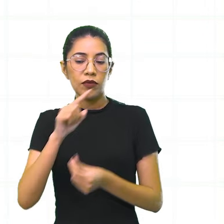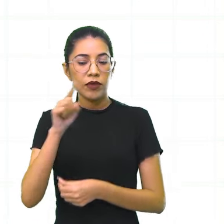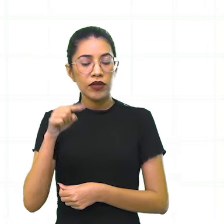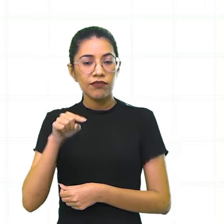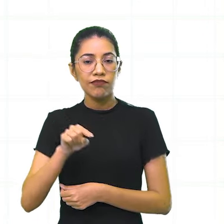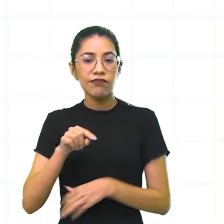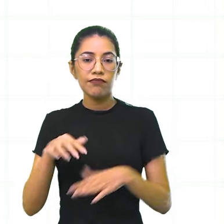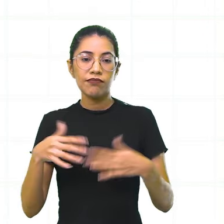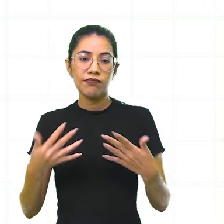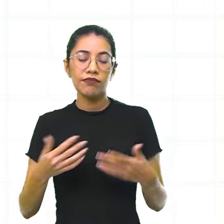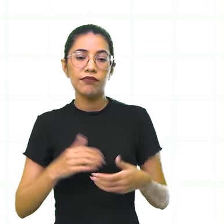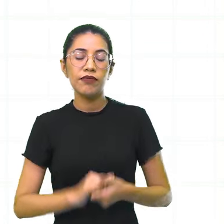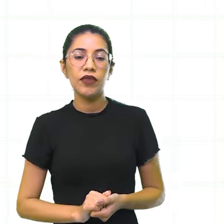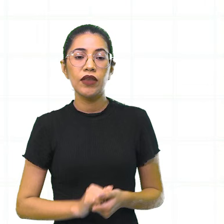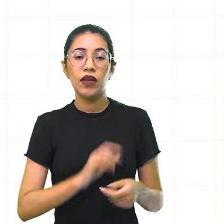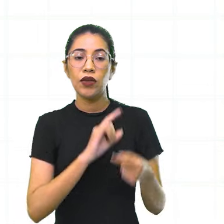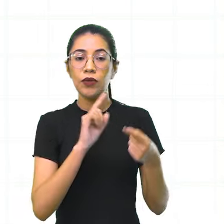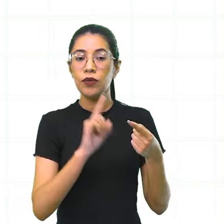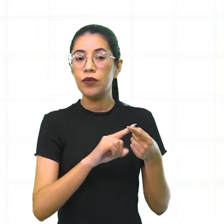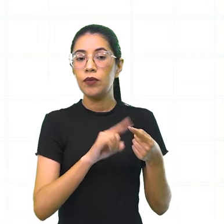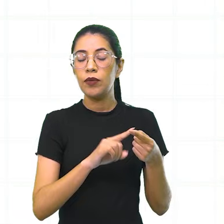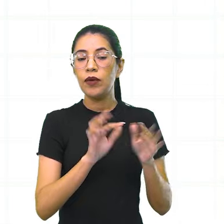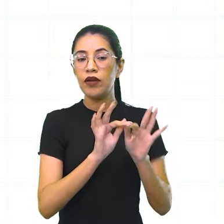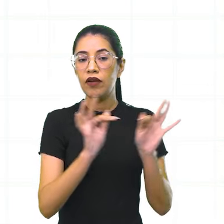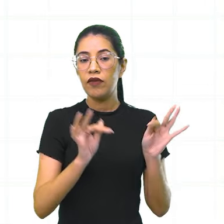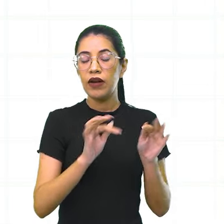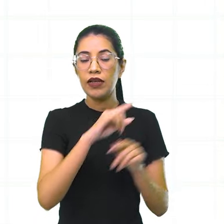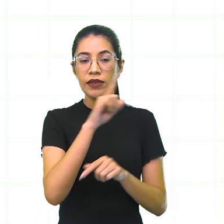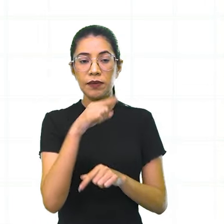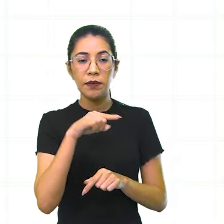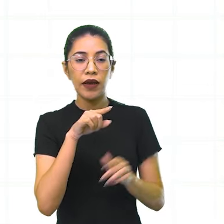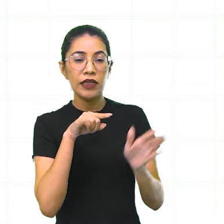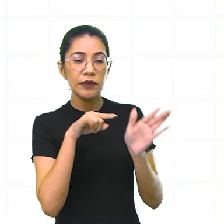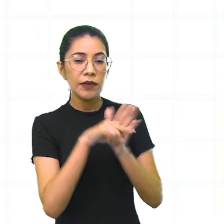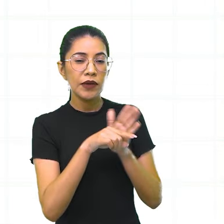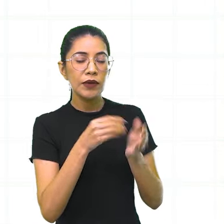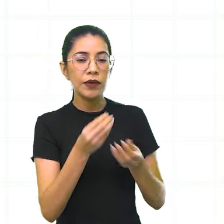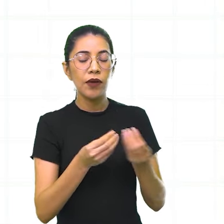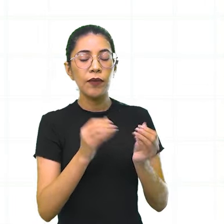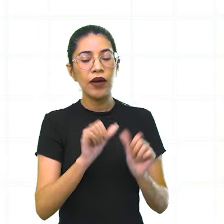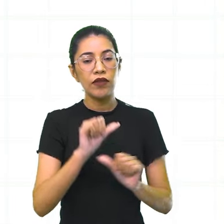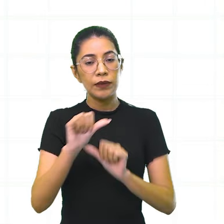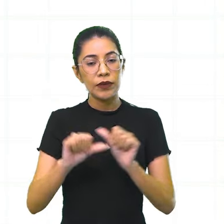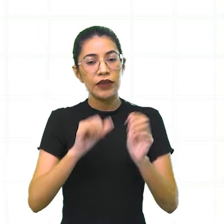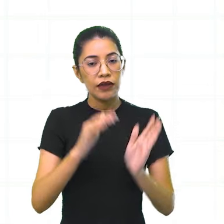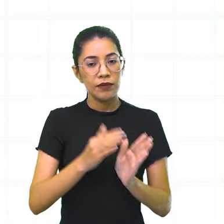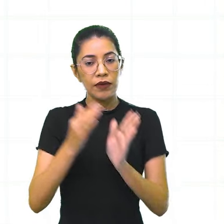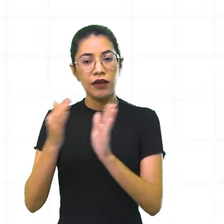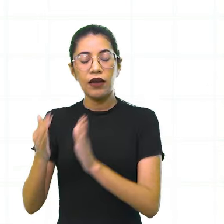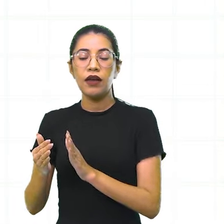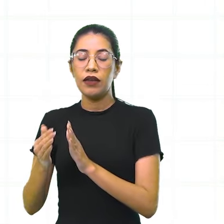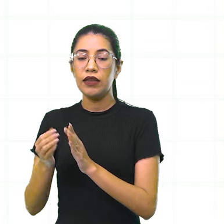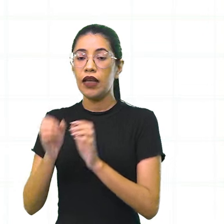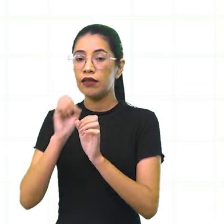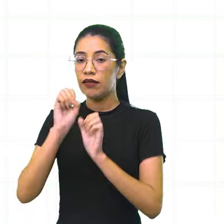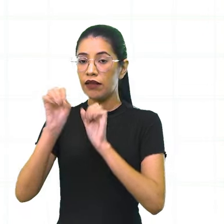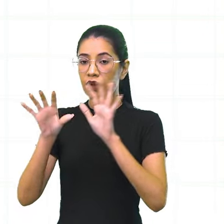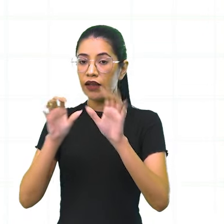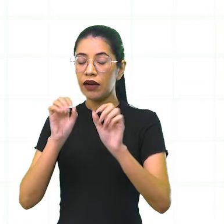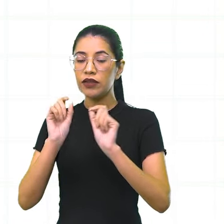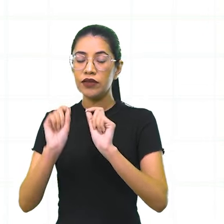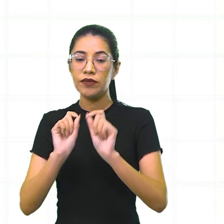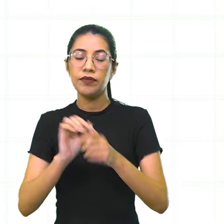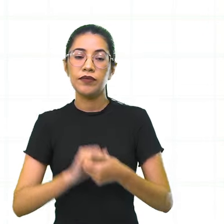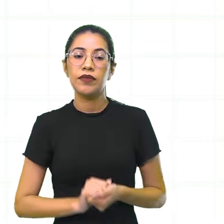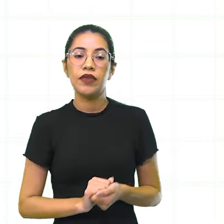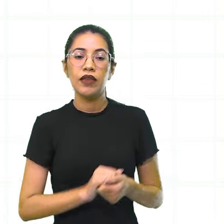No discurso indireto, eu vou ter frases interrogativas, né? Passo então para frases declarativas. Na interrogativa